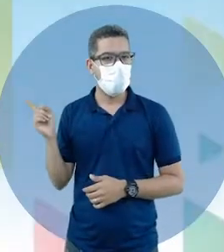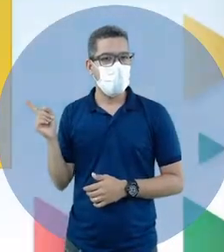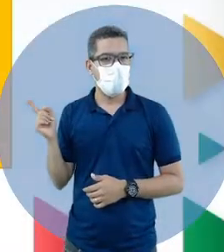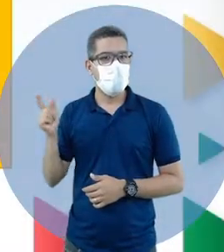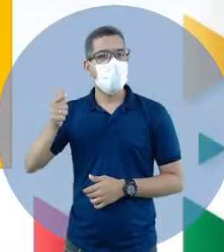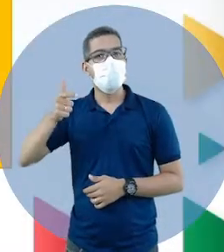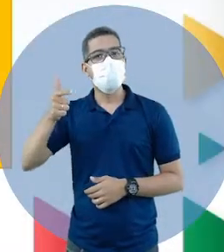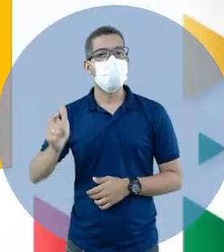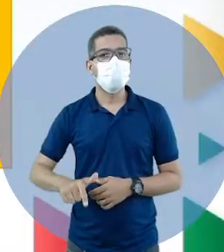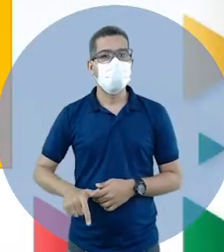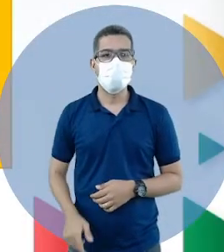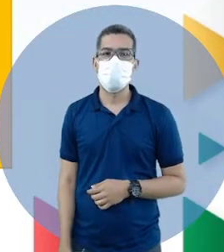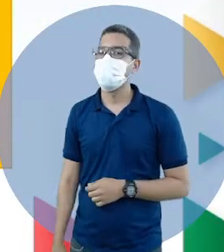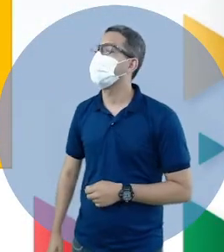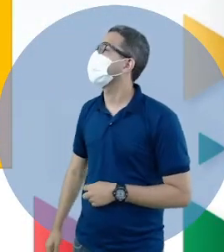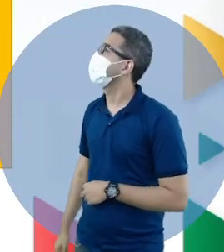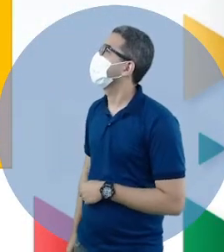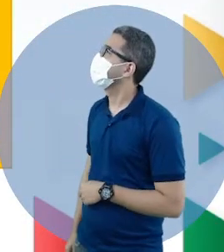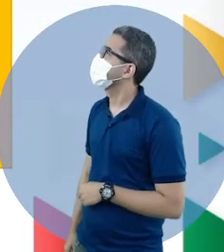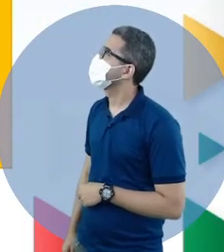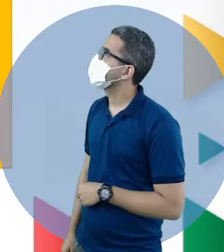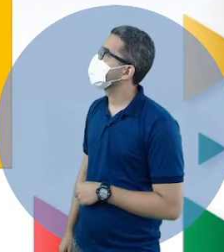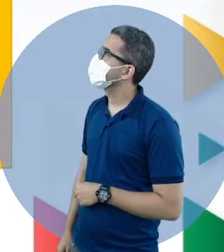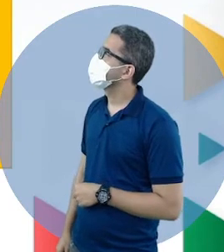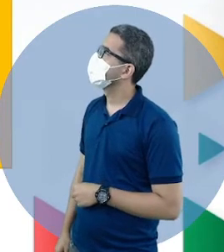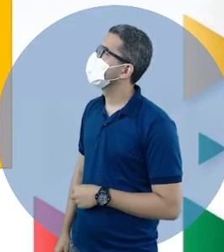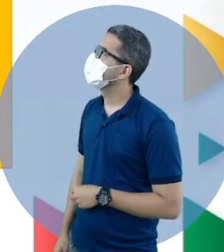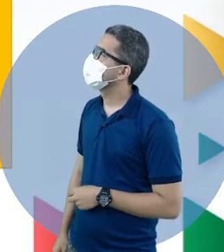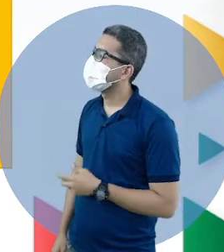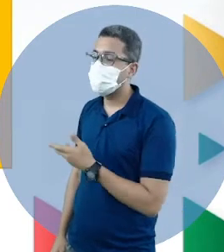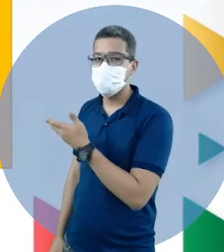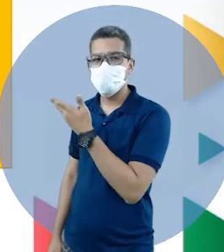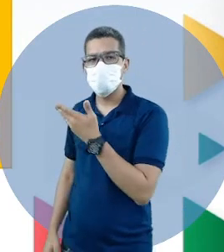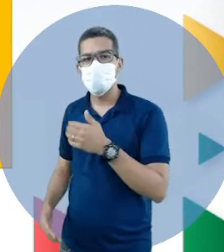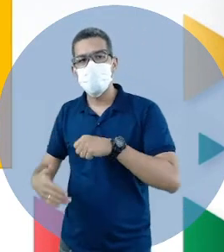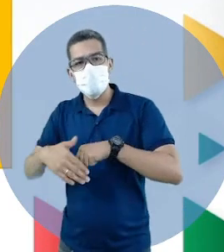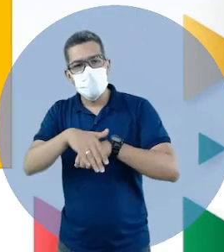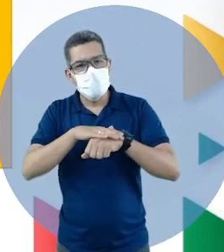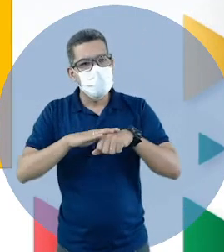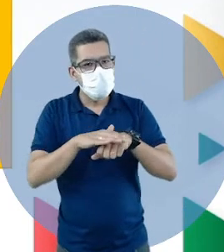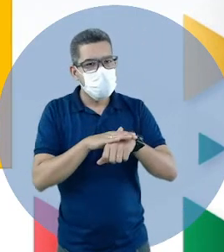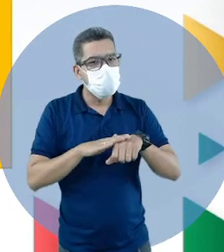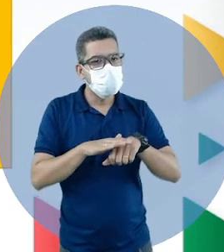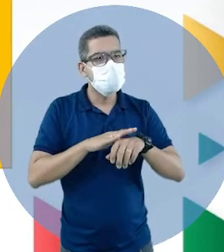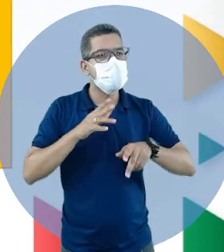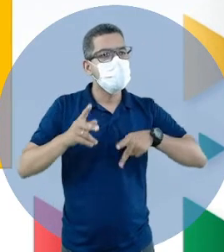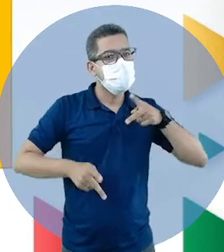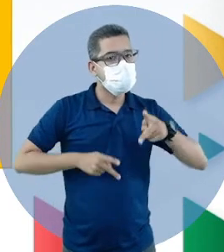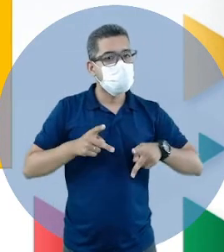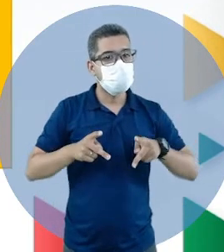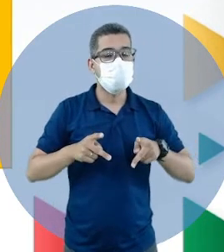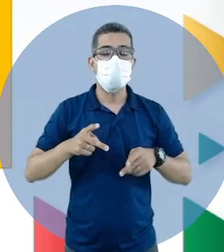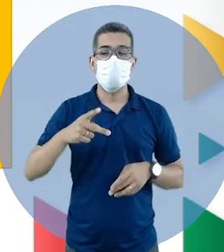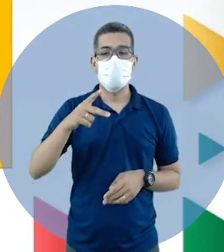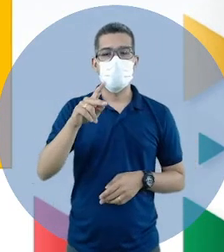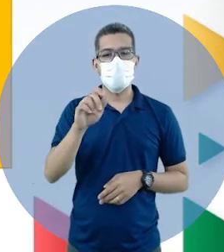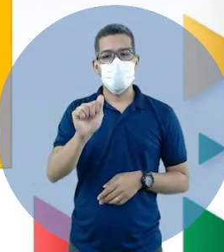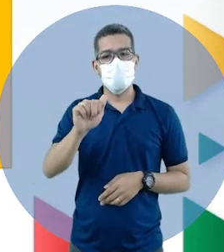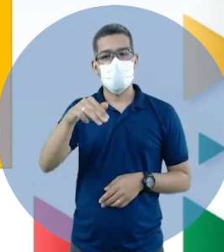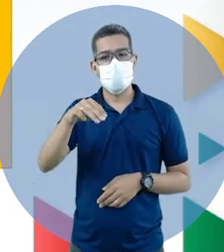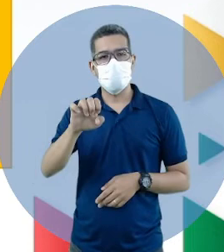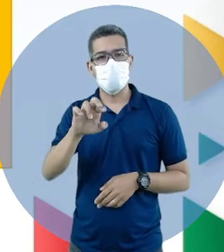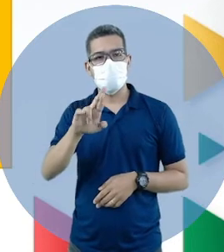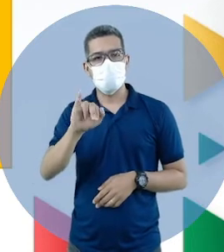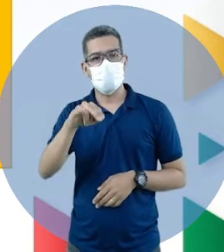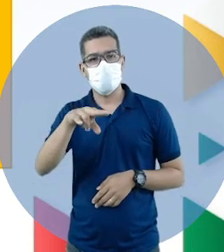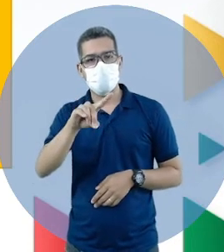fotografia bem icônica. Ele, certo, justamente conversando com os povos ameríndios, os povos originais. Olha